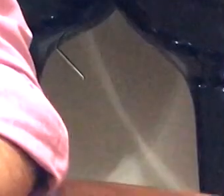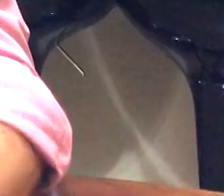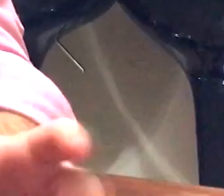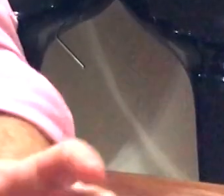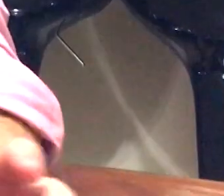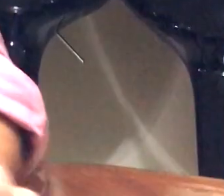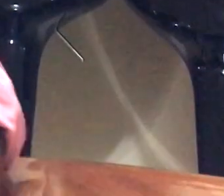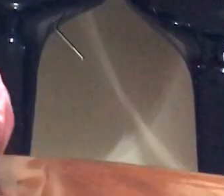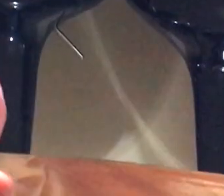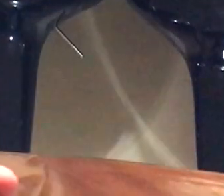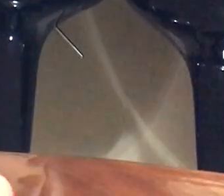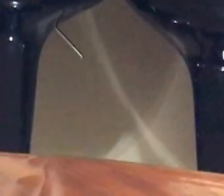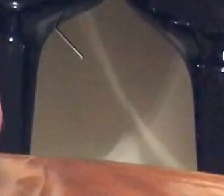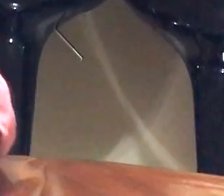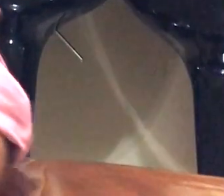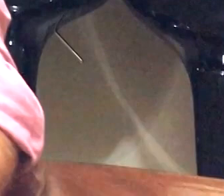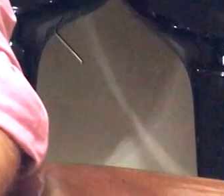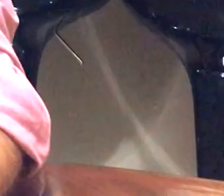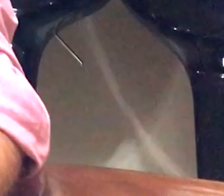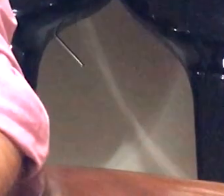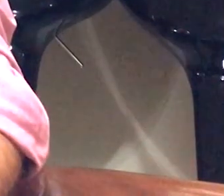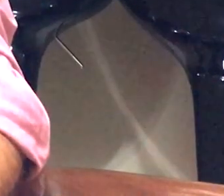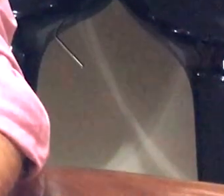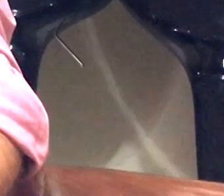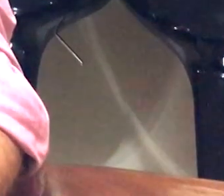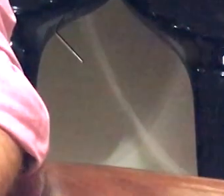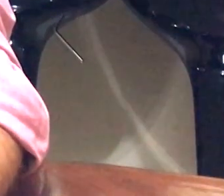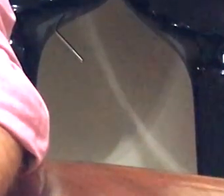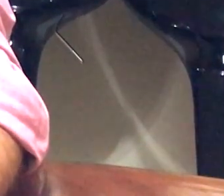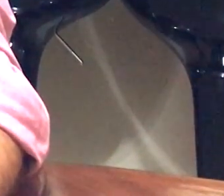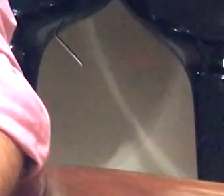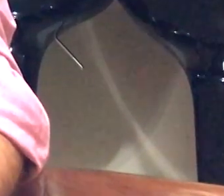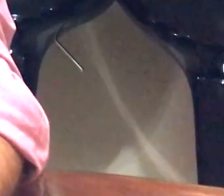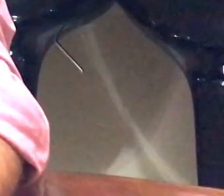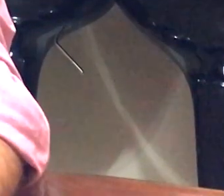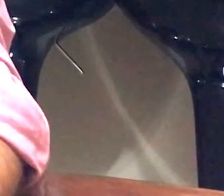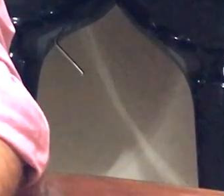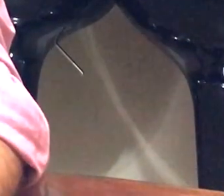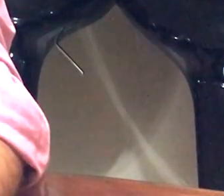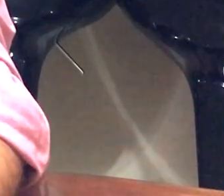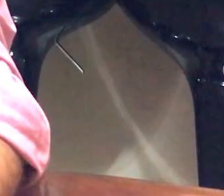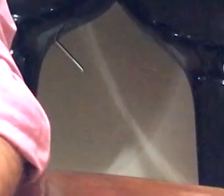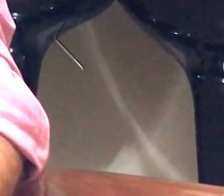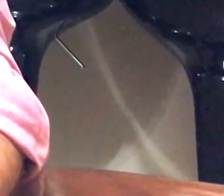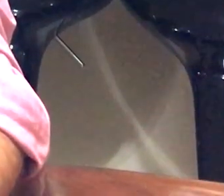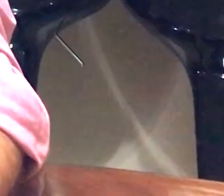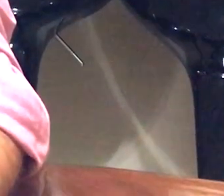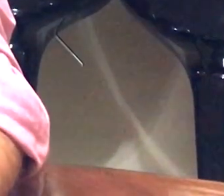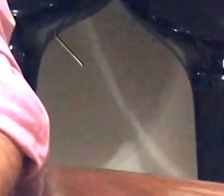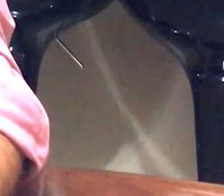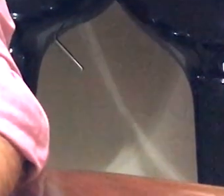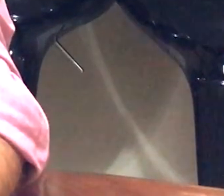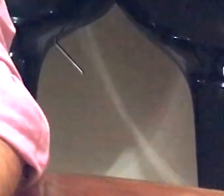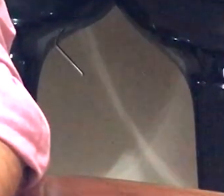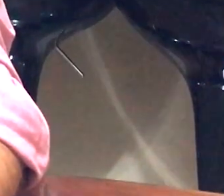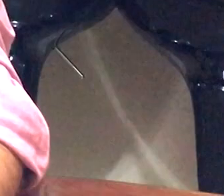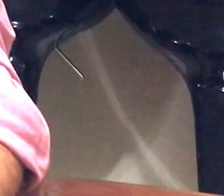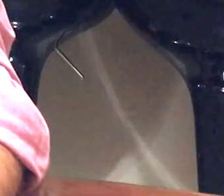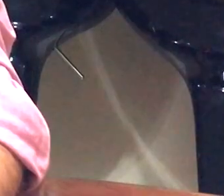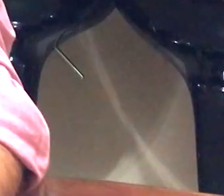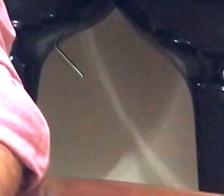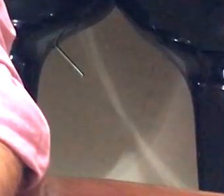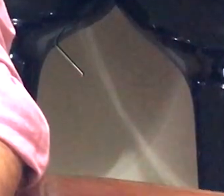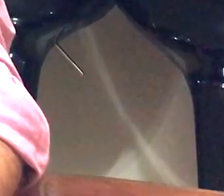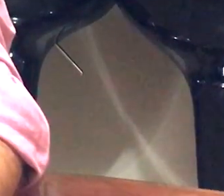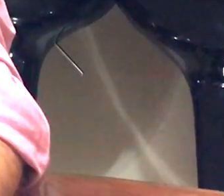privado. Durante a entrevista, o secretário de Saúde, Carmino de Souza, se pronunciou a respeito dos hospitais de